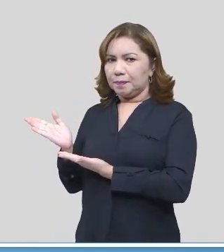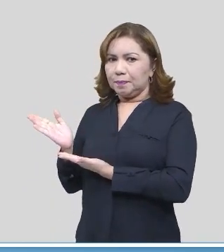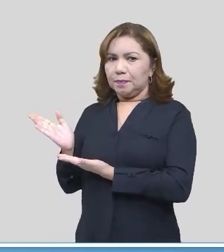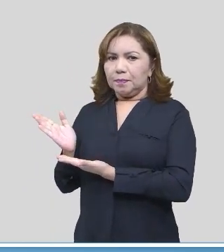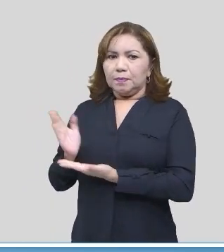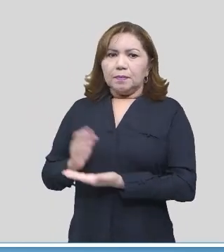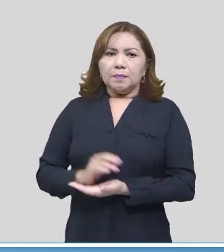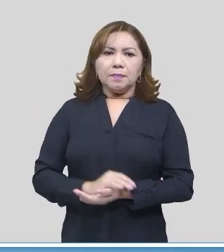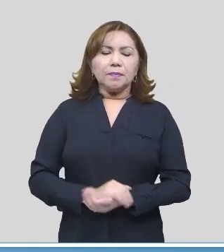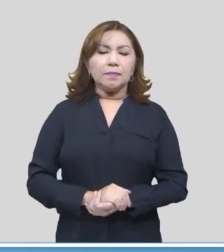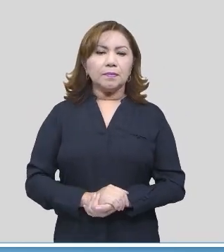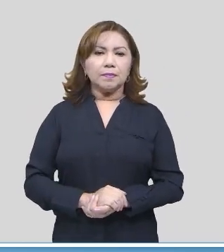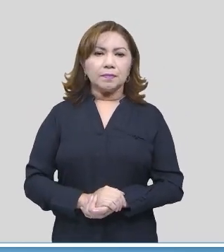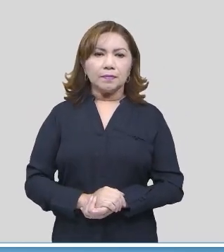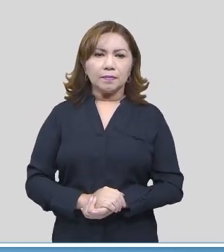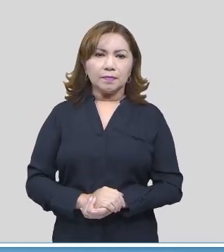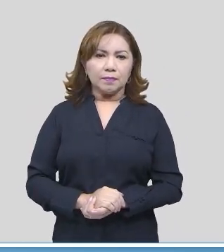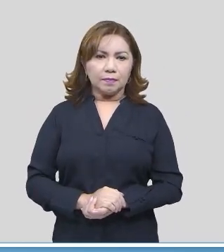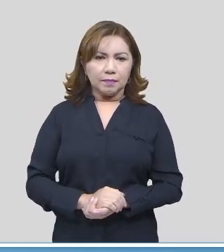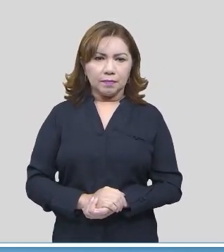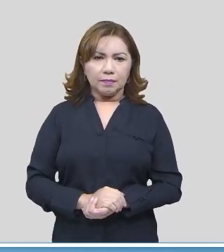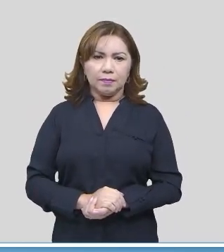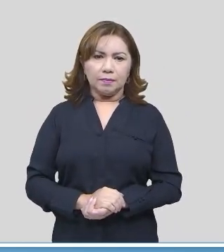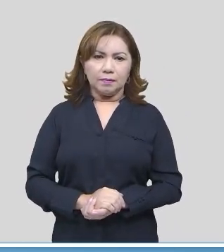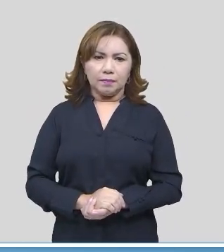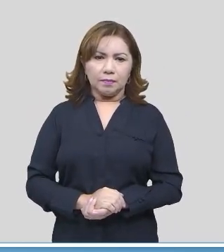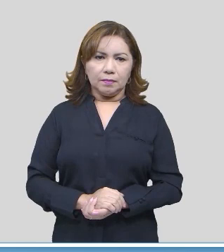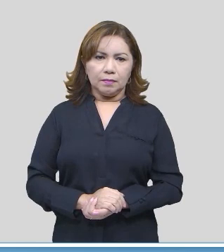1 centímetro.